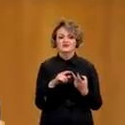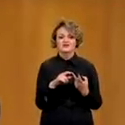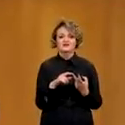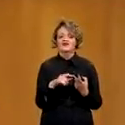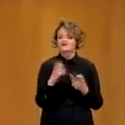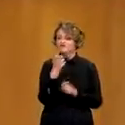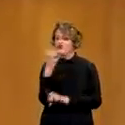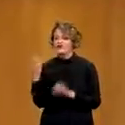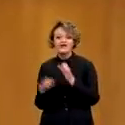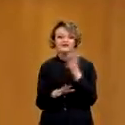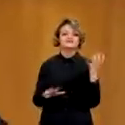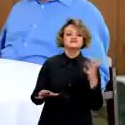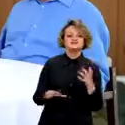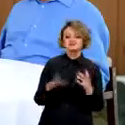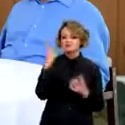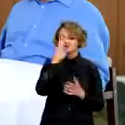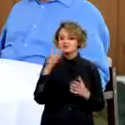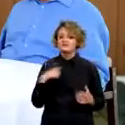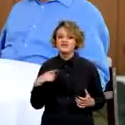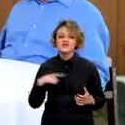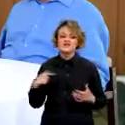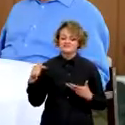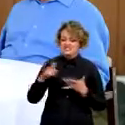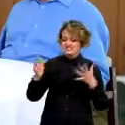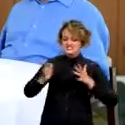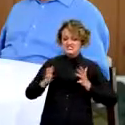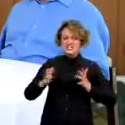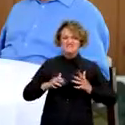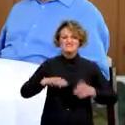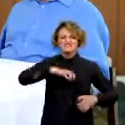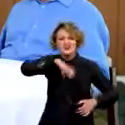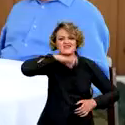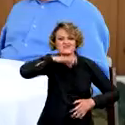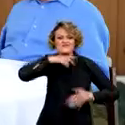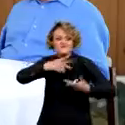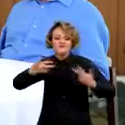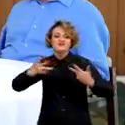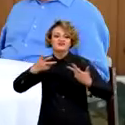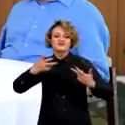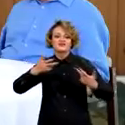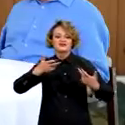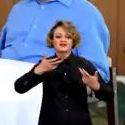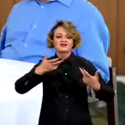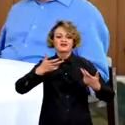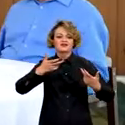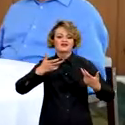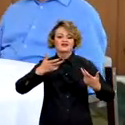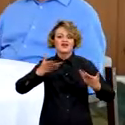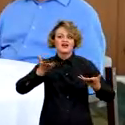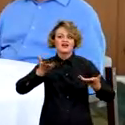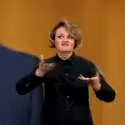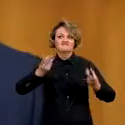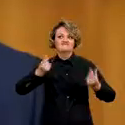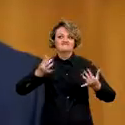de floresta que o Brasil tem, a riqueza da nossa fauna. Nós temos praticamente